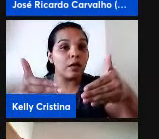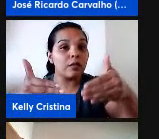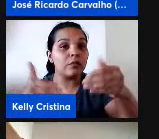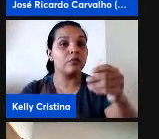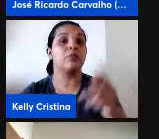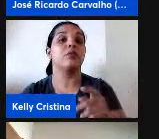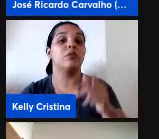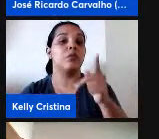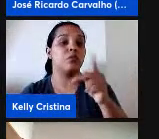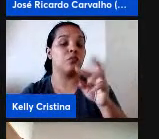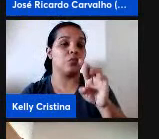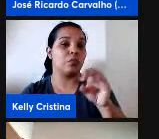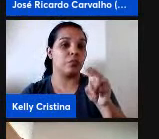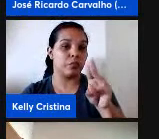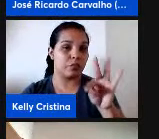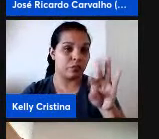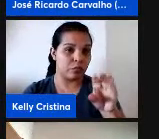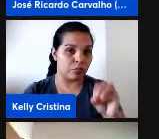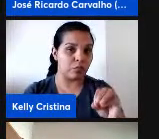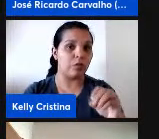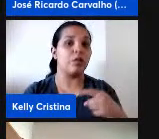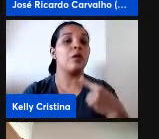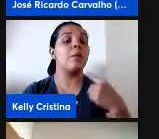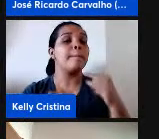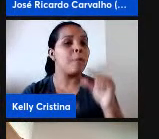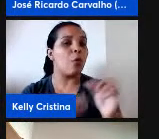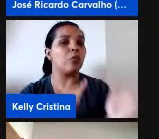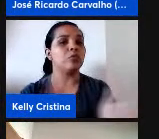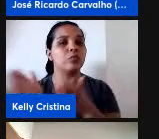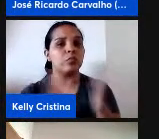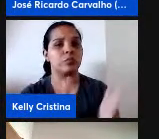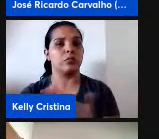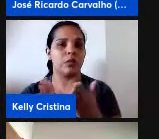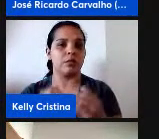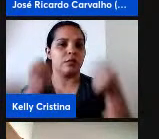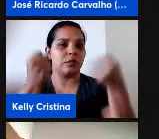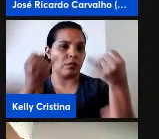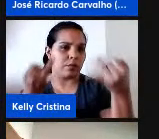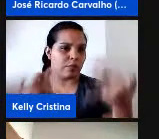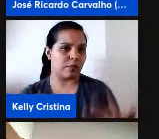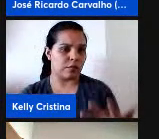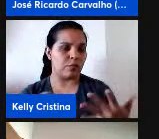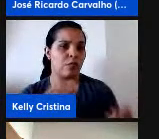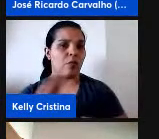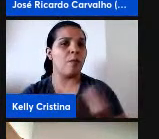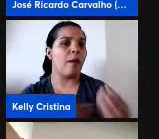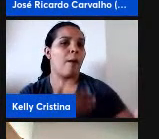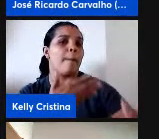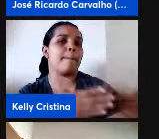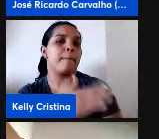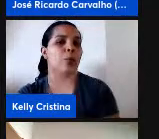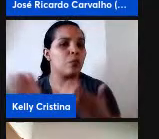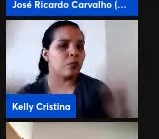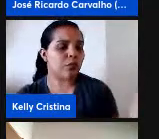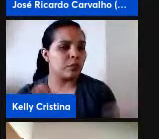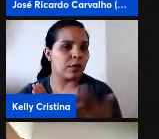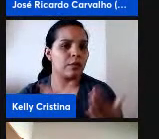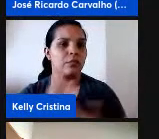no processo. Então, Bakhtin propõe aí uma discussão sobre o processo, né? Como é